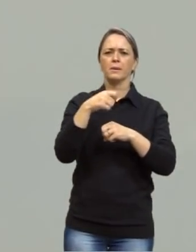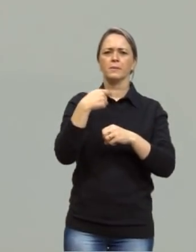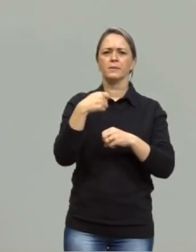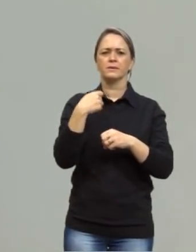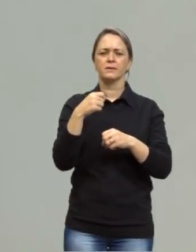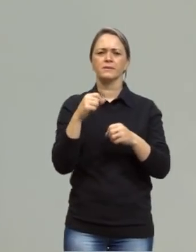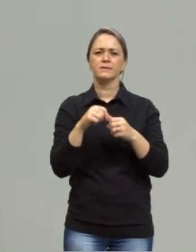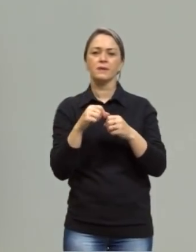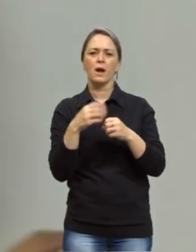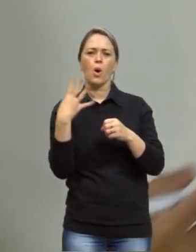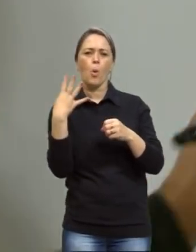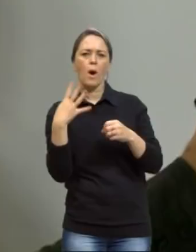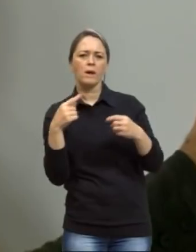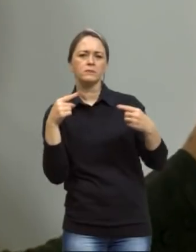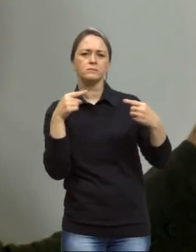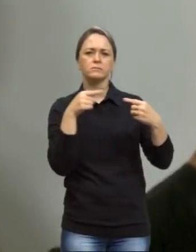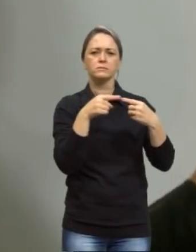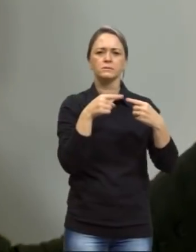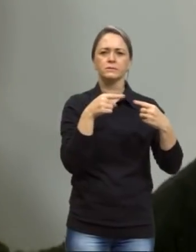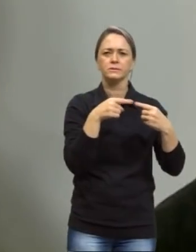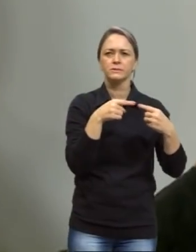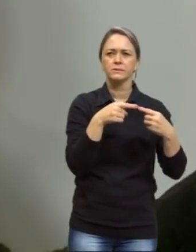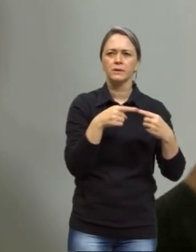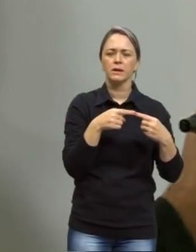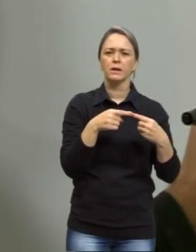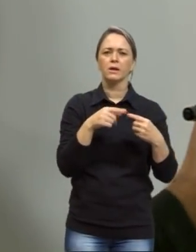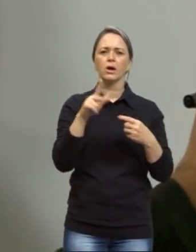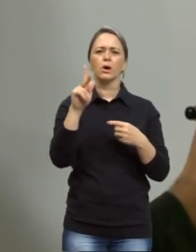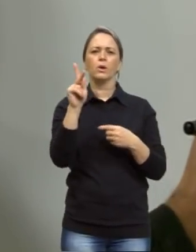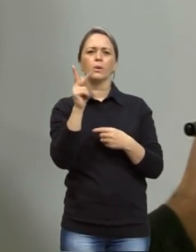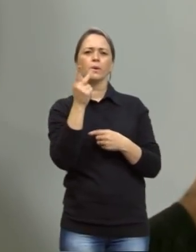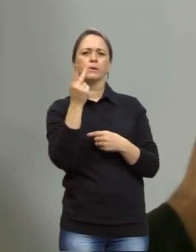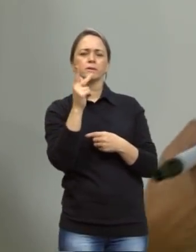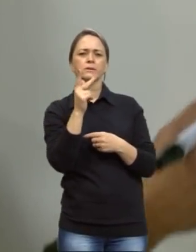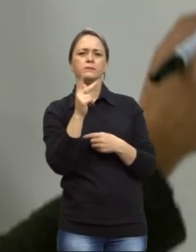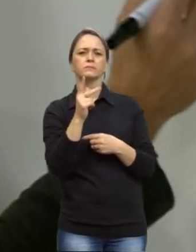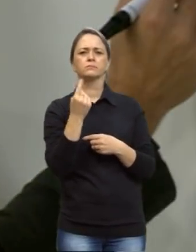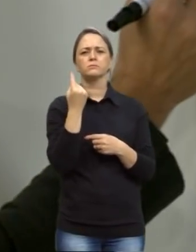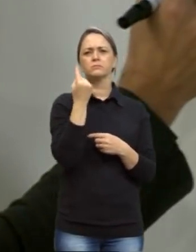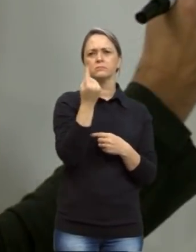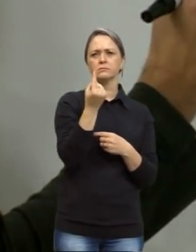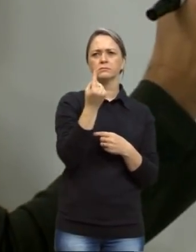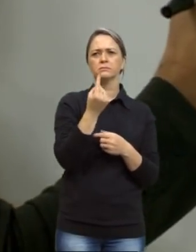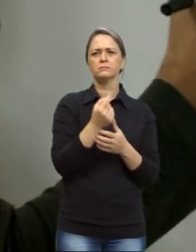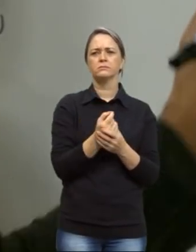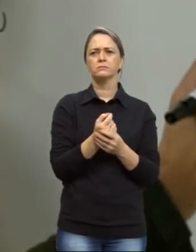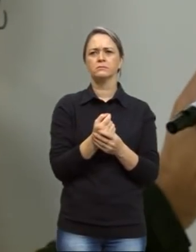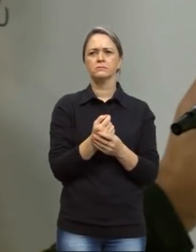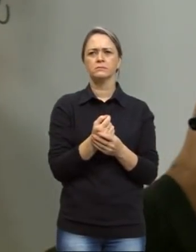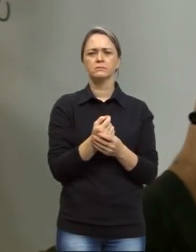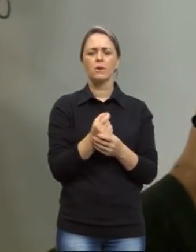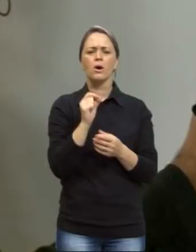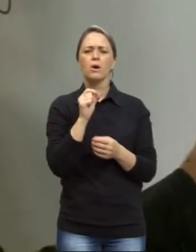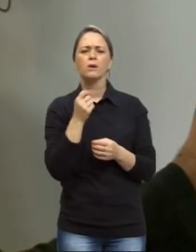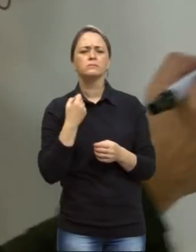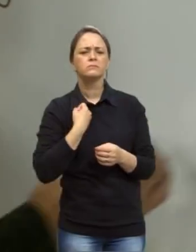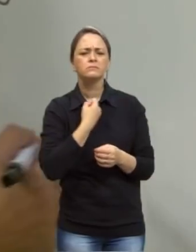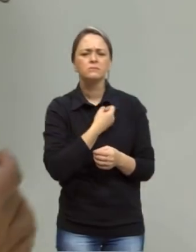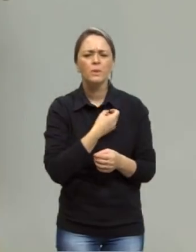quatro ligações o hidrogênio número atômico um professor dá onde está tirando esses números aqui